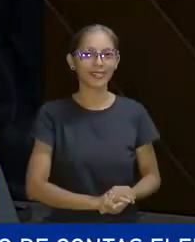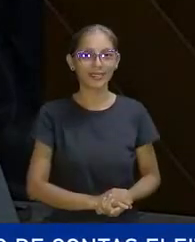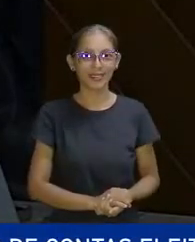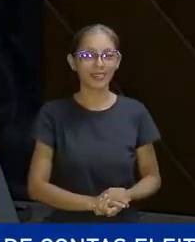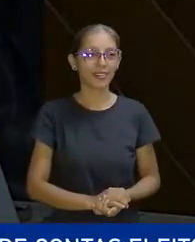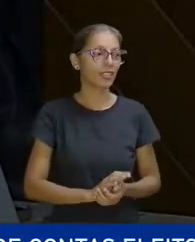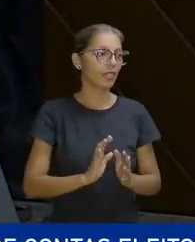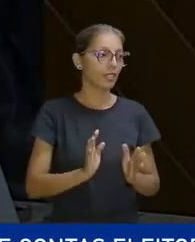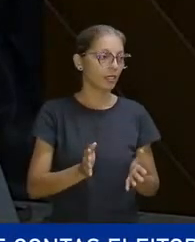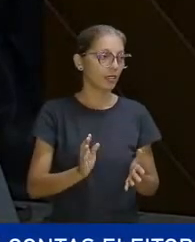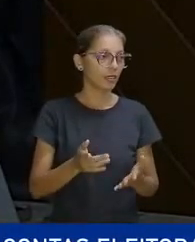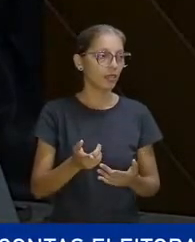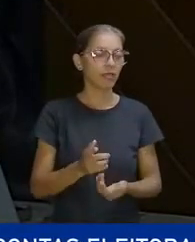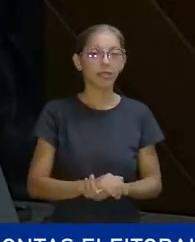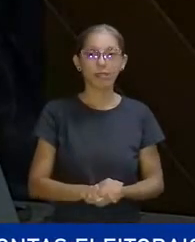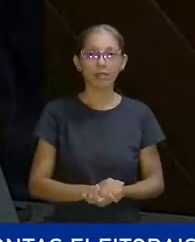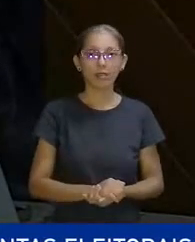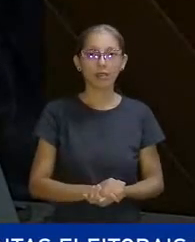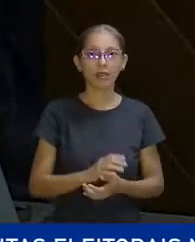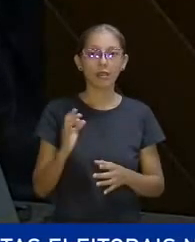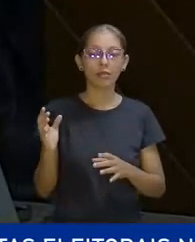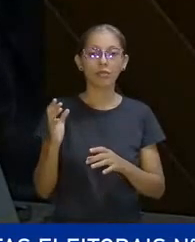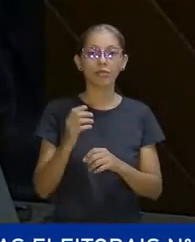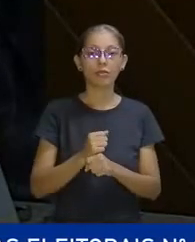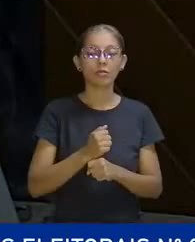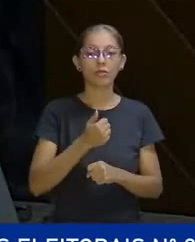julgado, no valor de R$